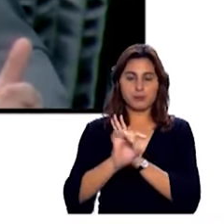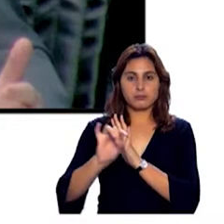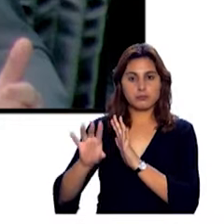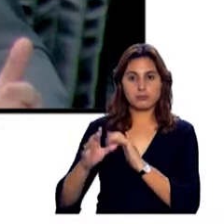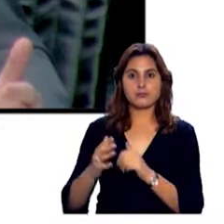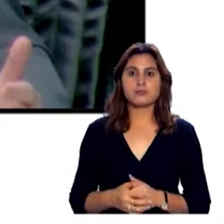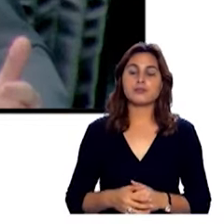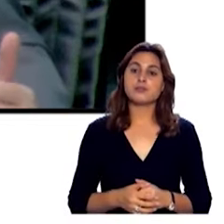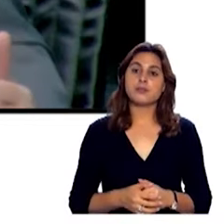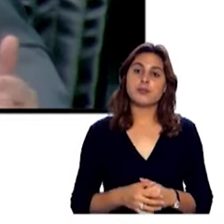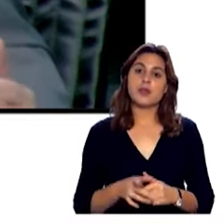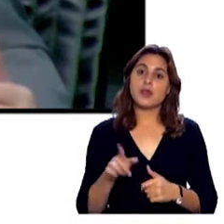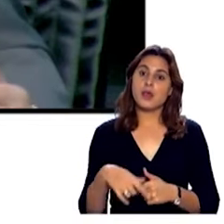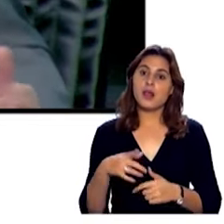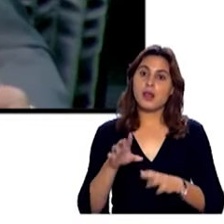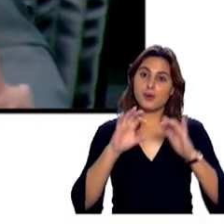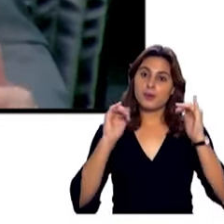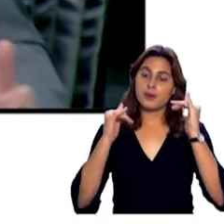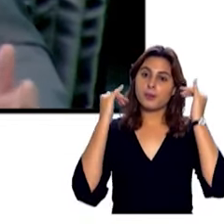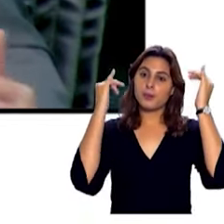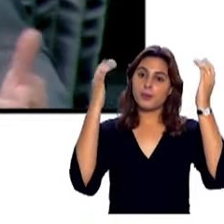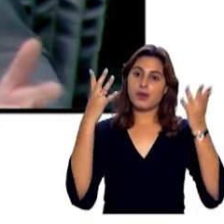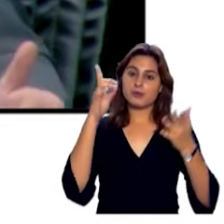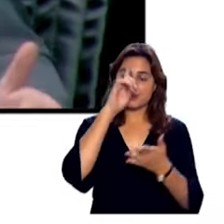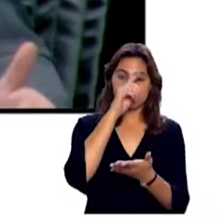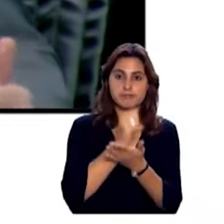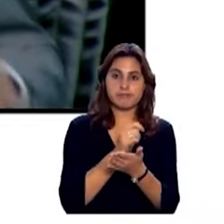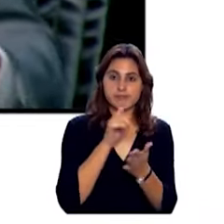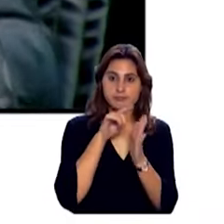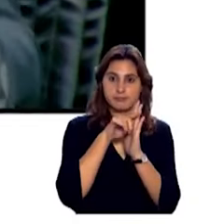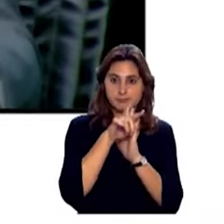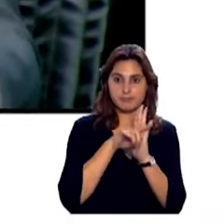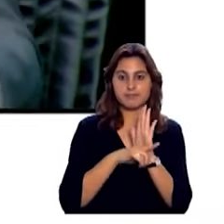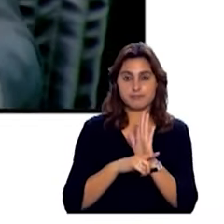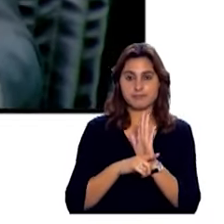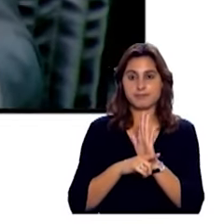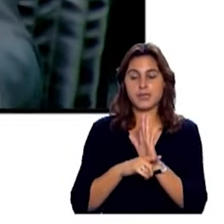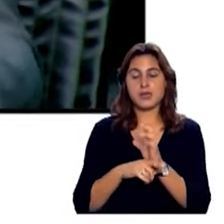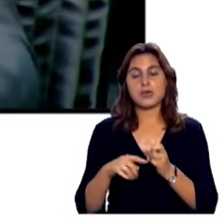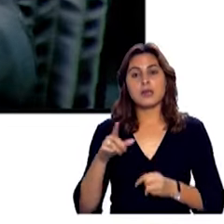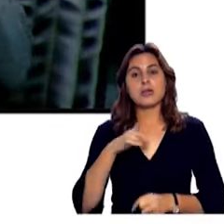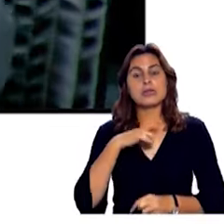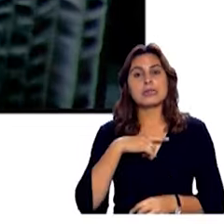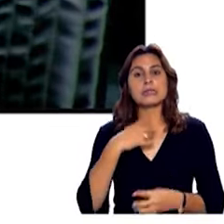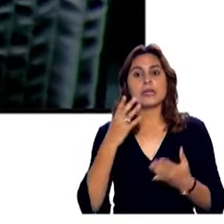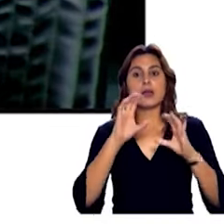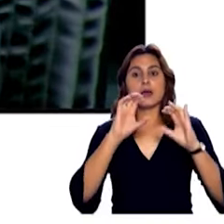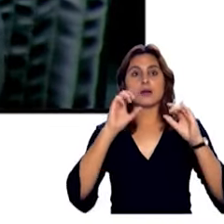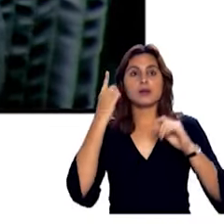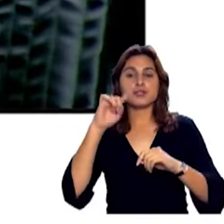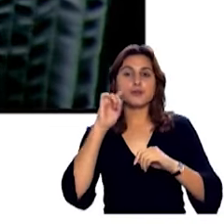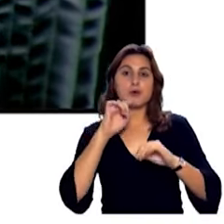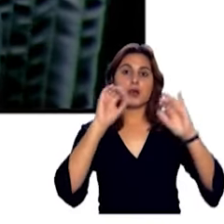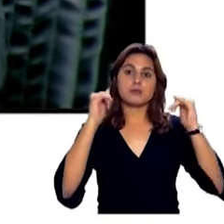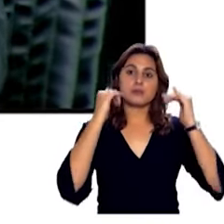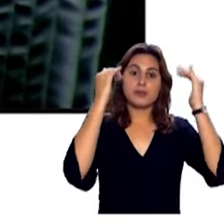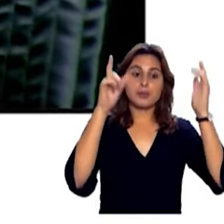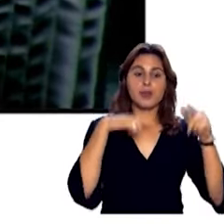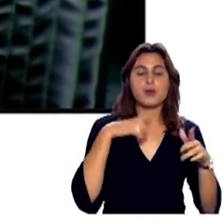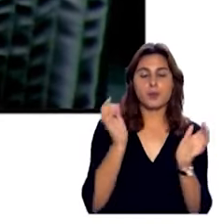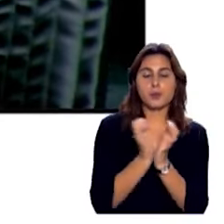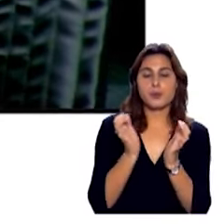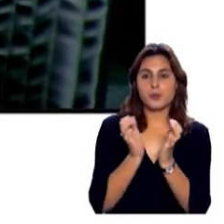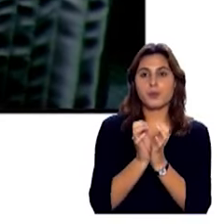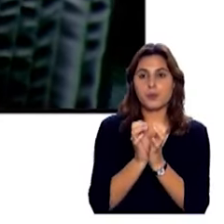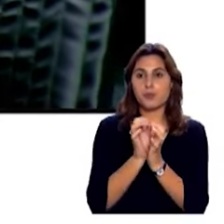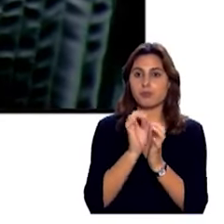tribunal de cassação né não são quaisquer advogados que atuam perante a corte de cassação há um grupo específico e muito